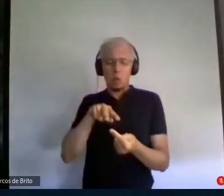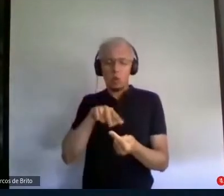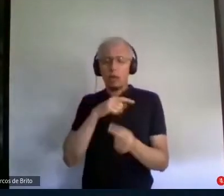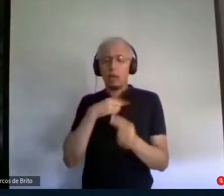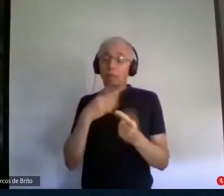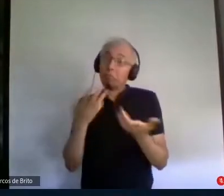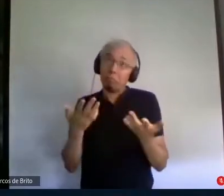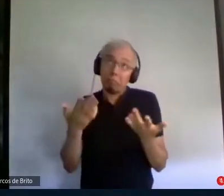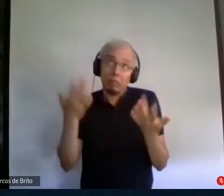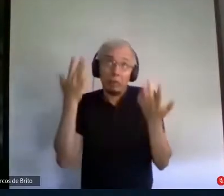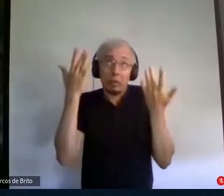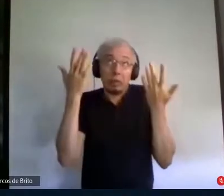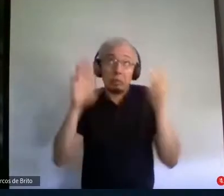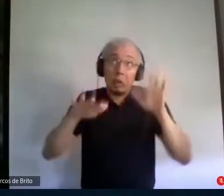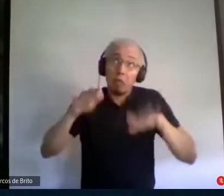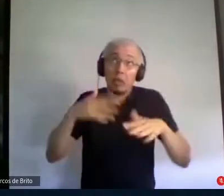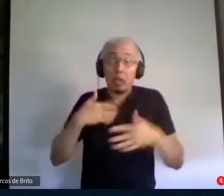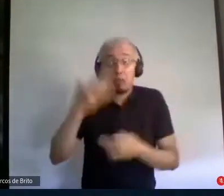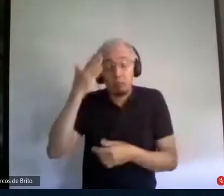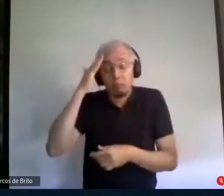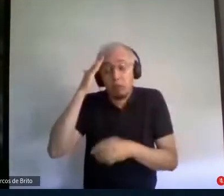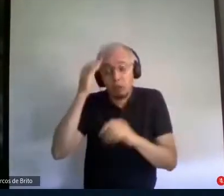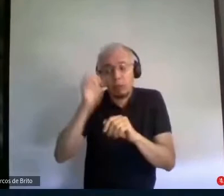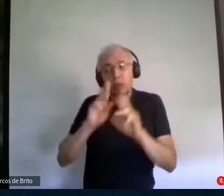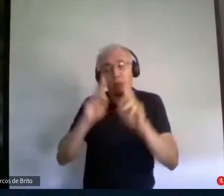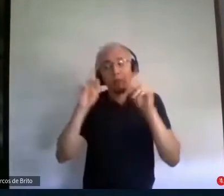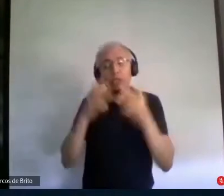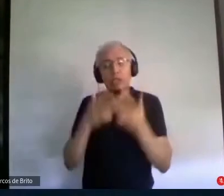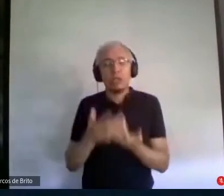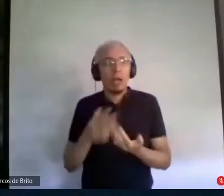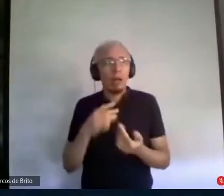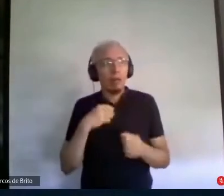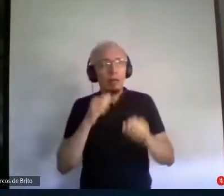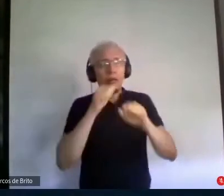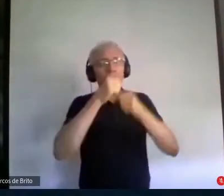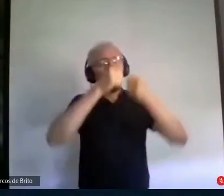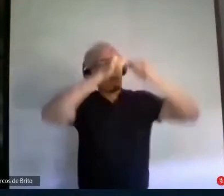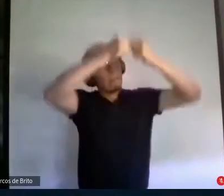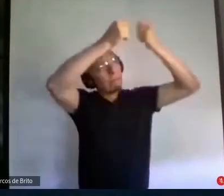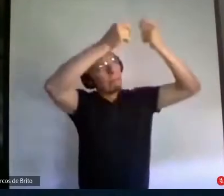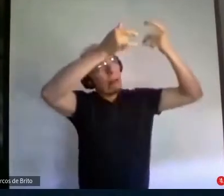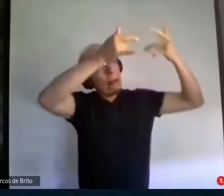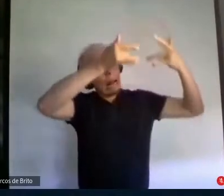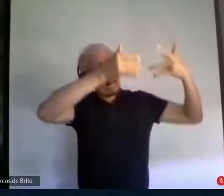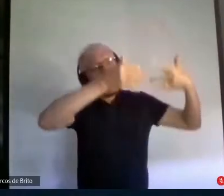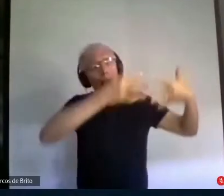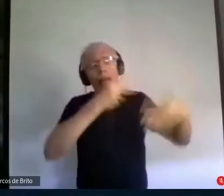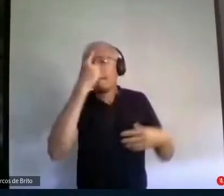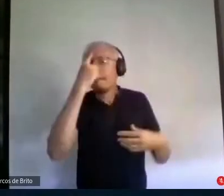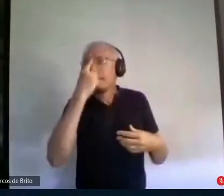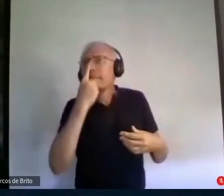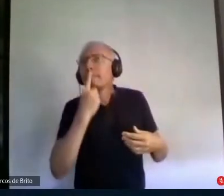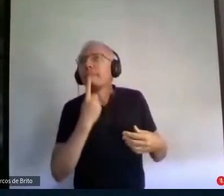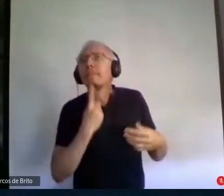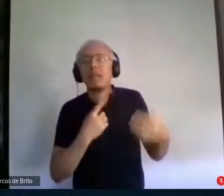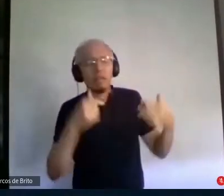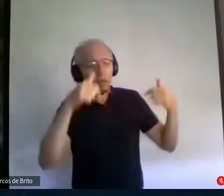uma interpretação e uma expectativa minha. Nossa, ela vai trazer um panorama do perfil desse profissional aqui no nosso